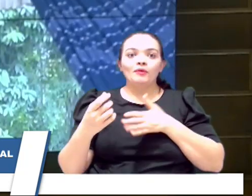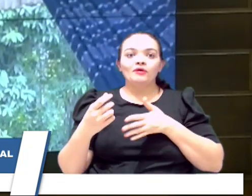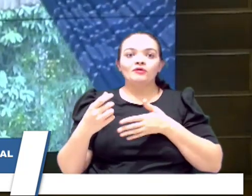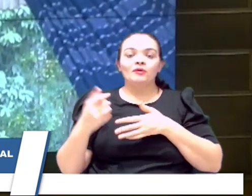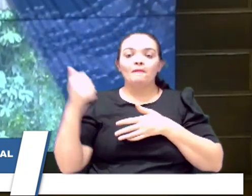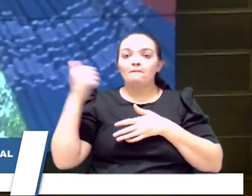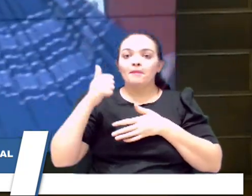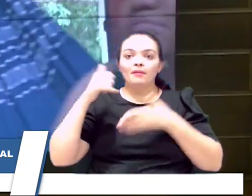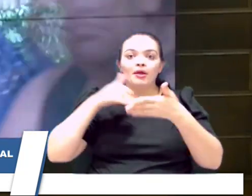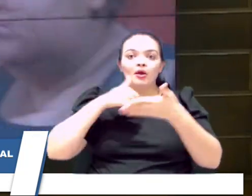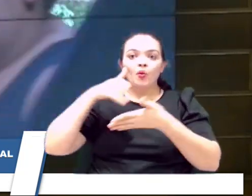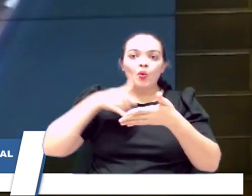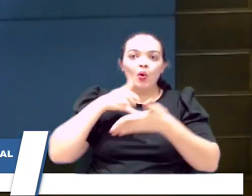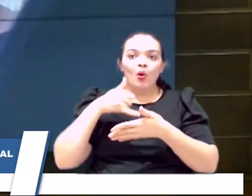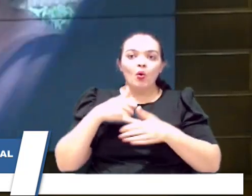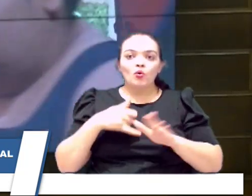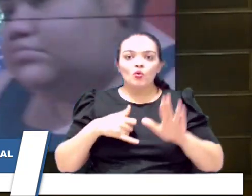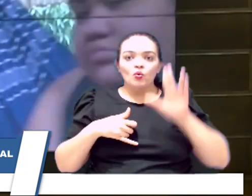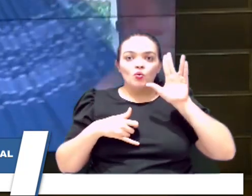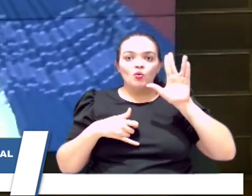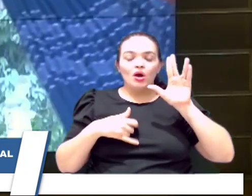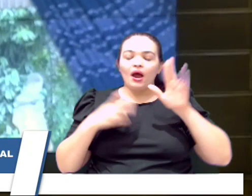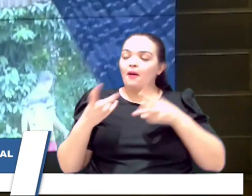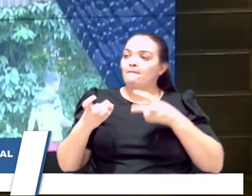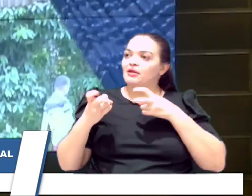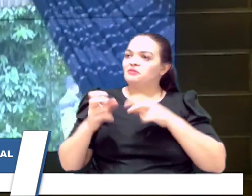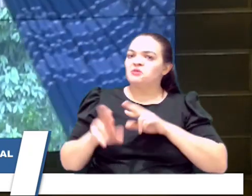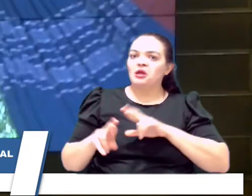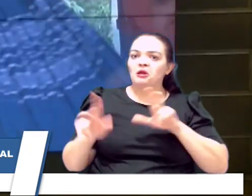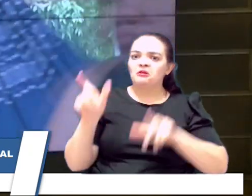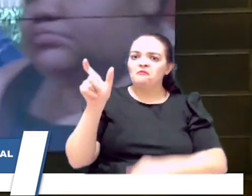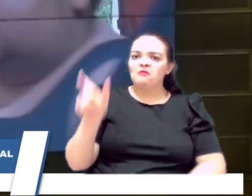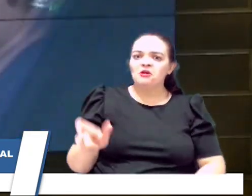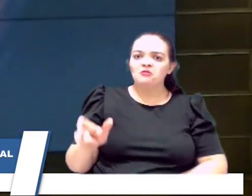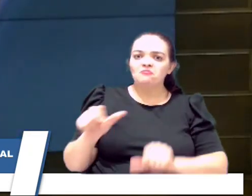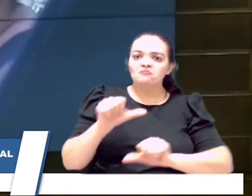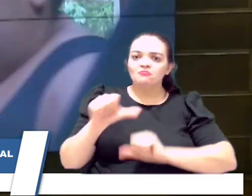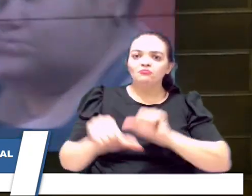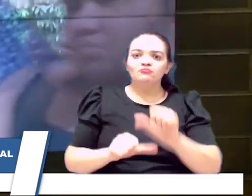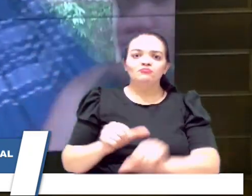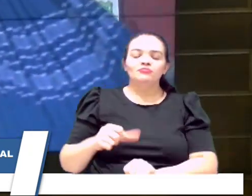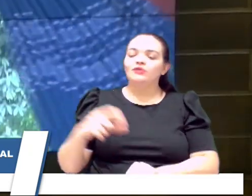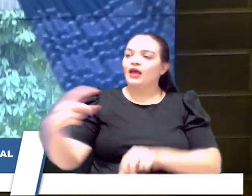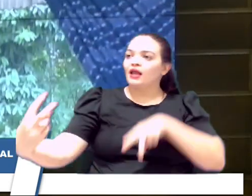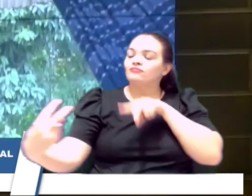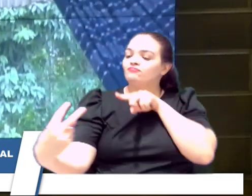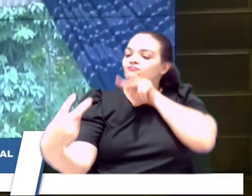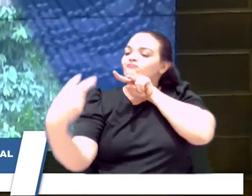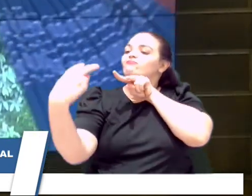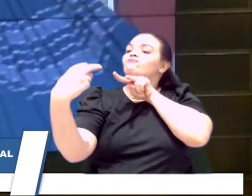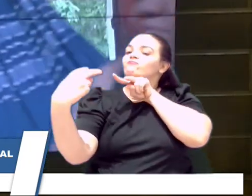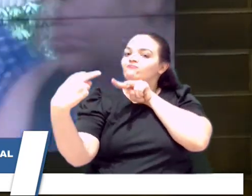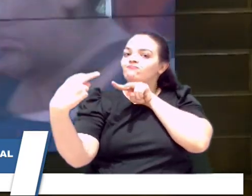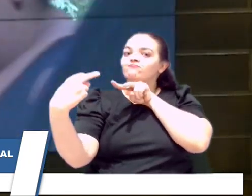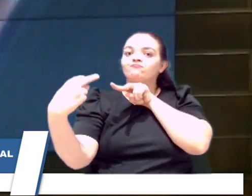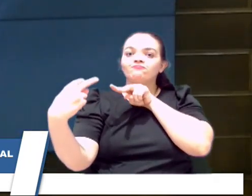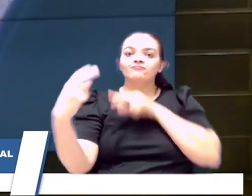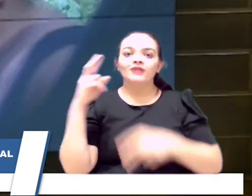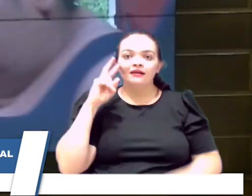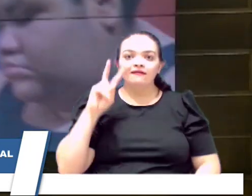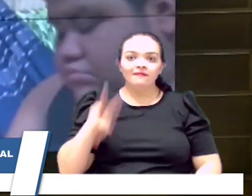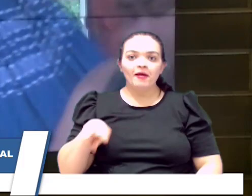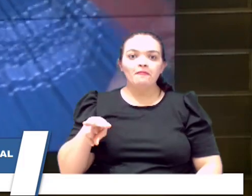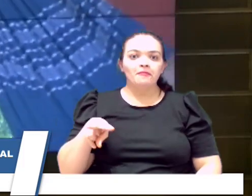frasco todinho, eu vi a diferença da Maiara. A Maiara olha nos olhos da gente hoje em dia.